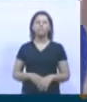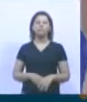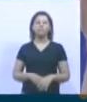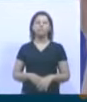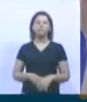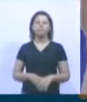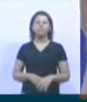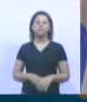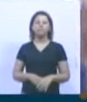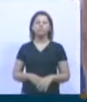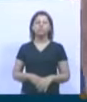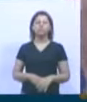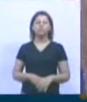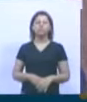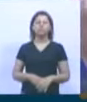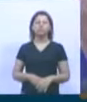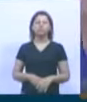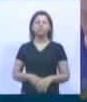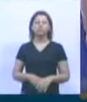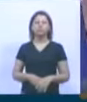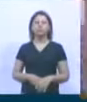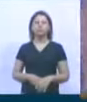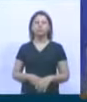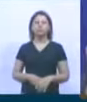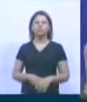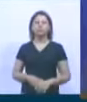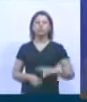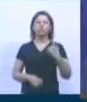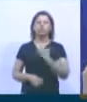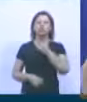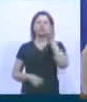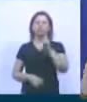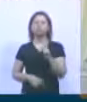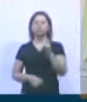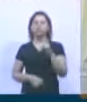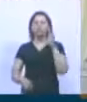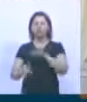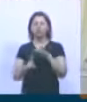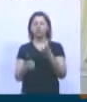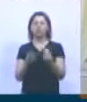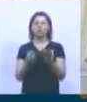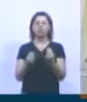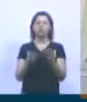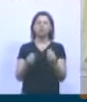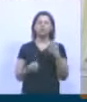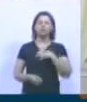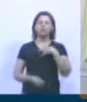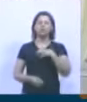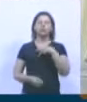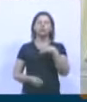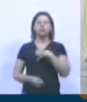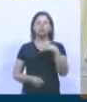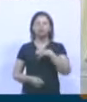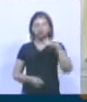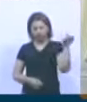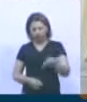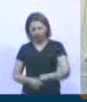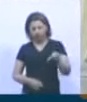mas a pregação mostrou que nós somos acometidos de muitos sentimentos de